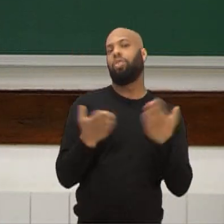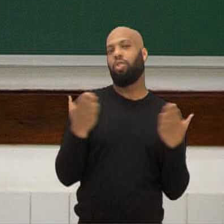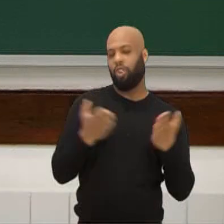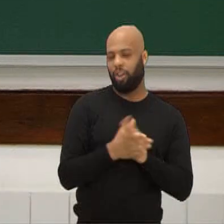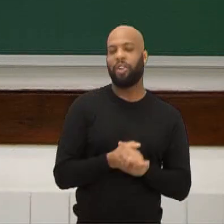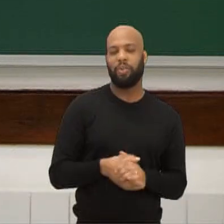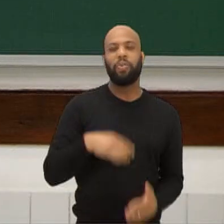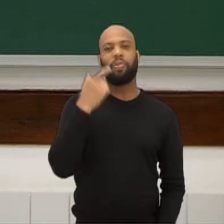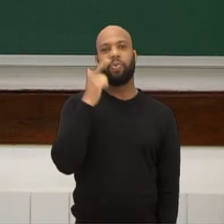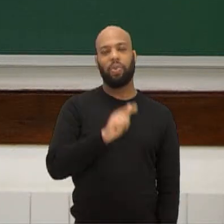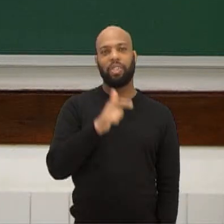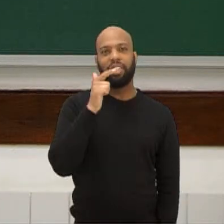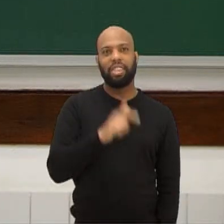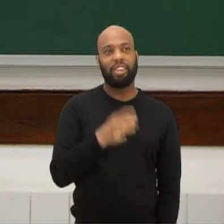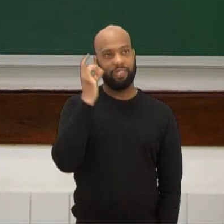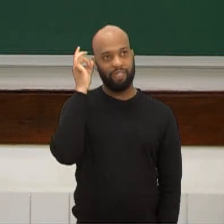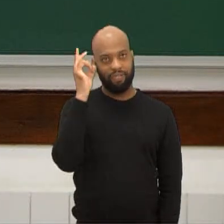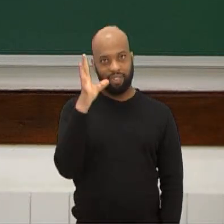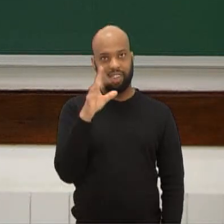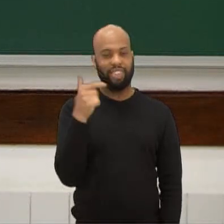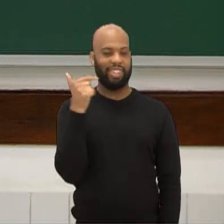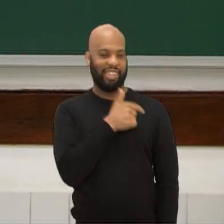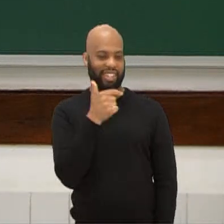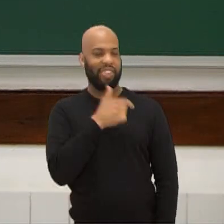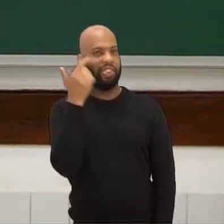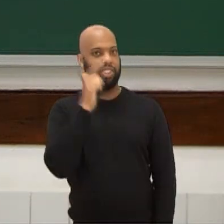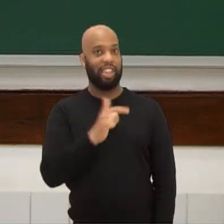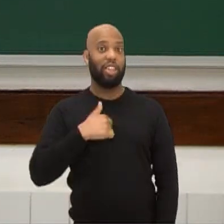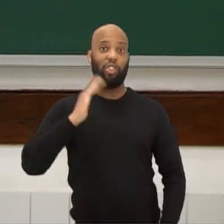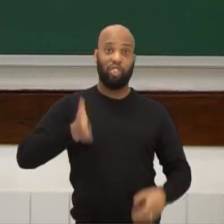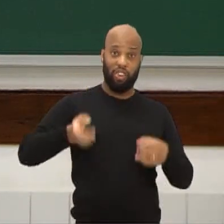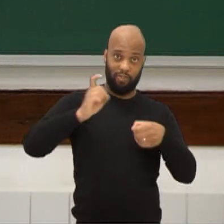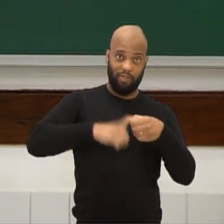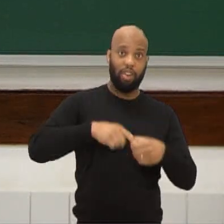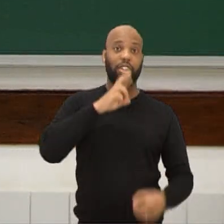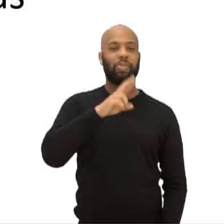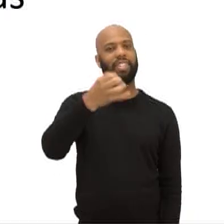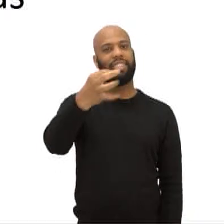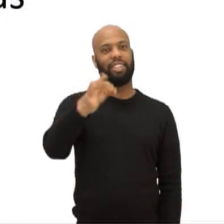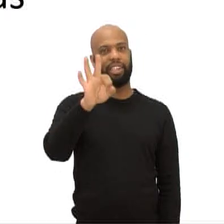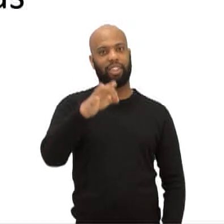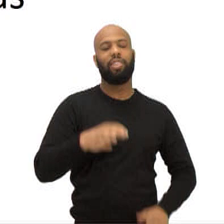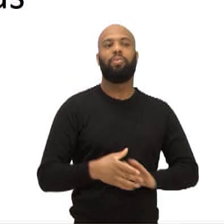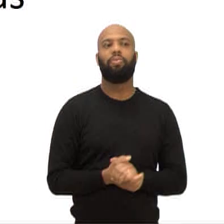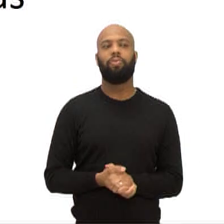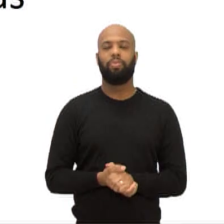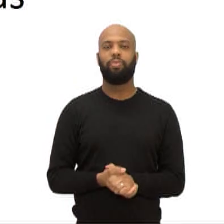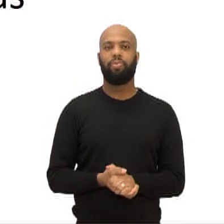ser muito fácil. Vocês vão fazer isso dando risada. E eu já volto aí com a alternativa correta para vocês.